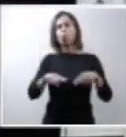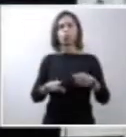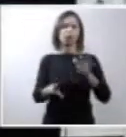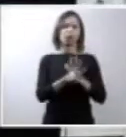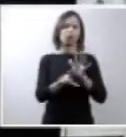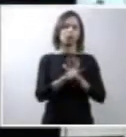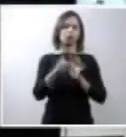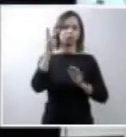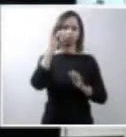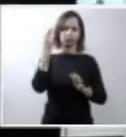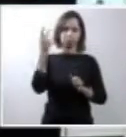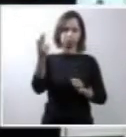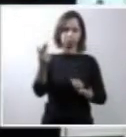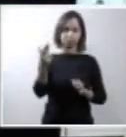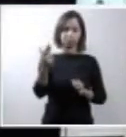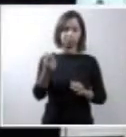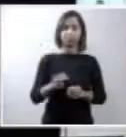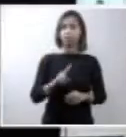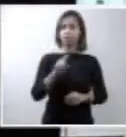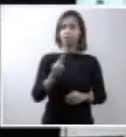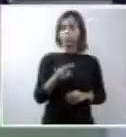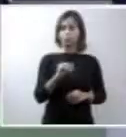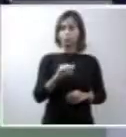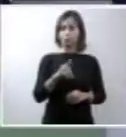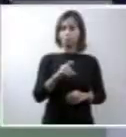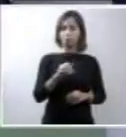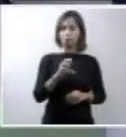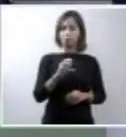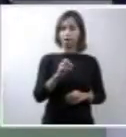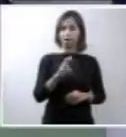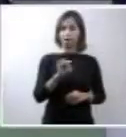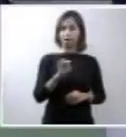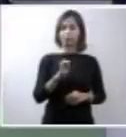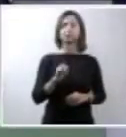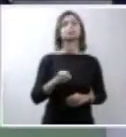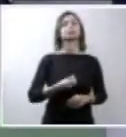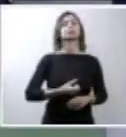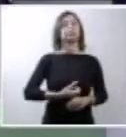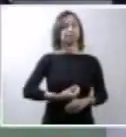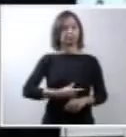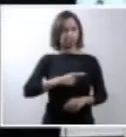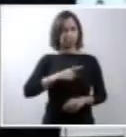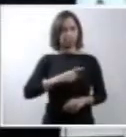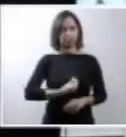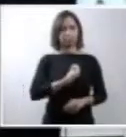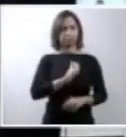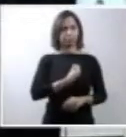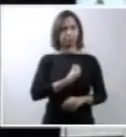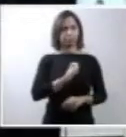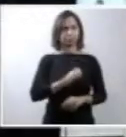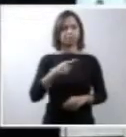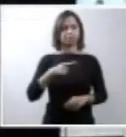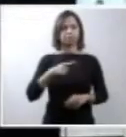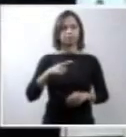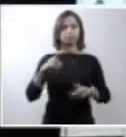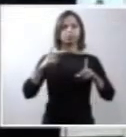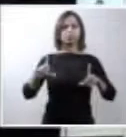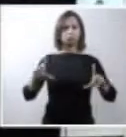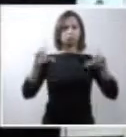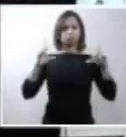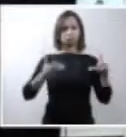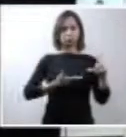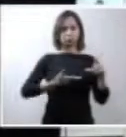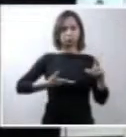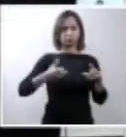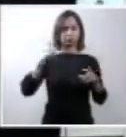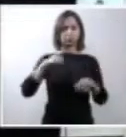da natureza. Hipócrates está presente, esse aqui é um busto recentemente inaugurado no Conselho Regional de Medicina